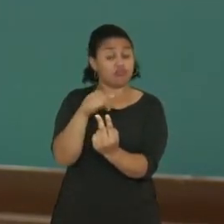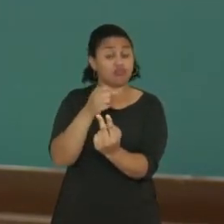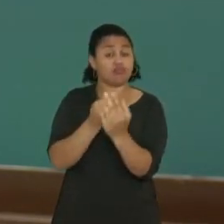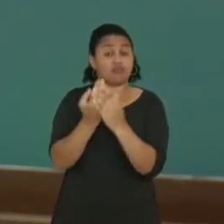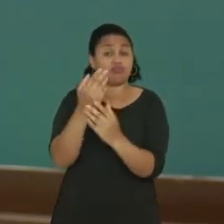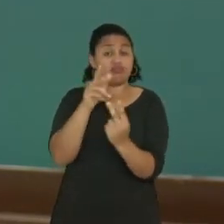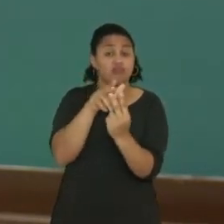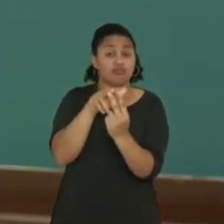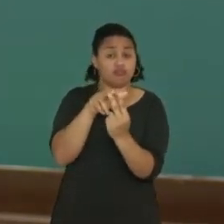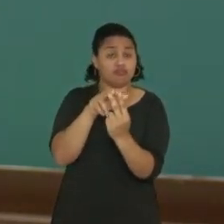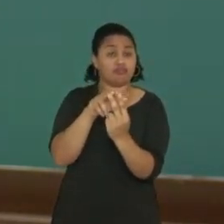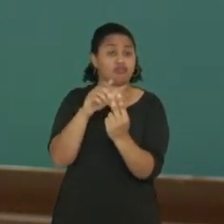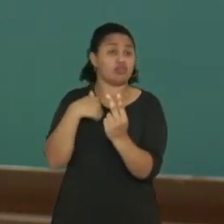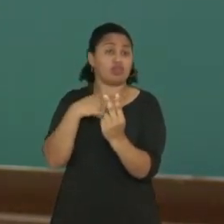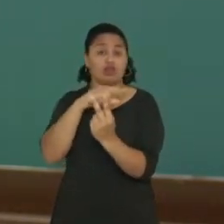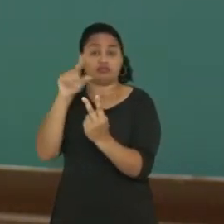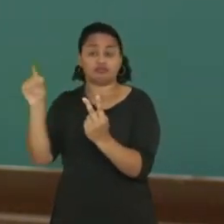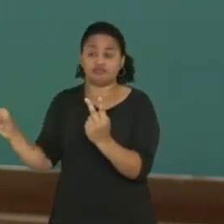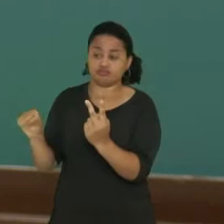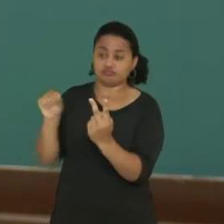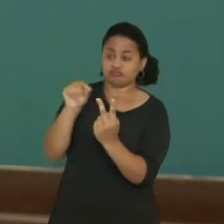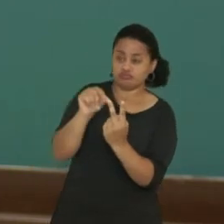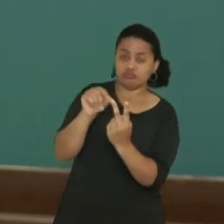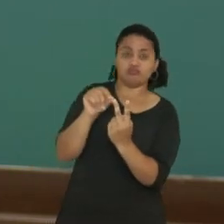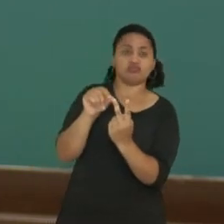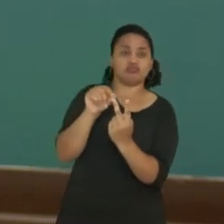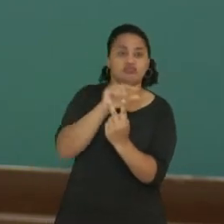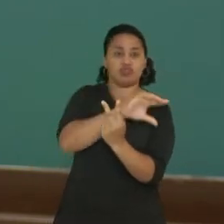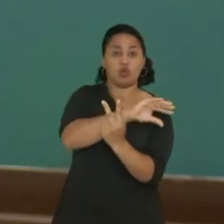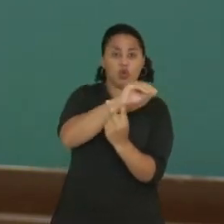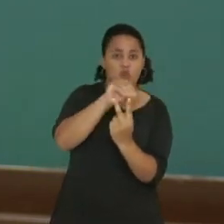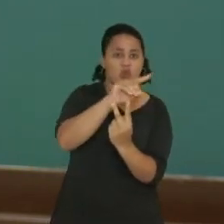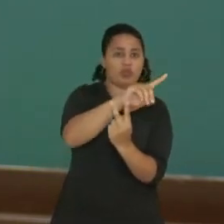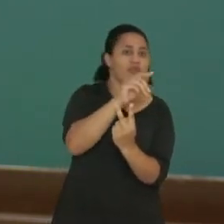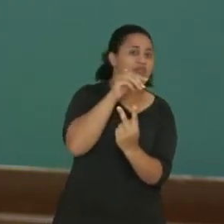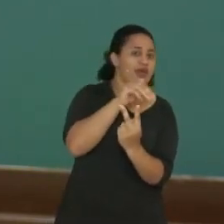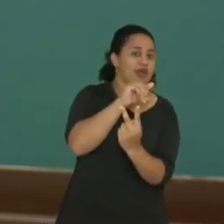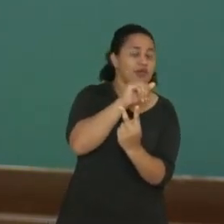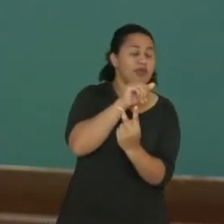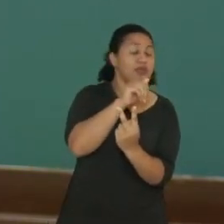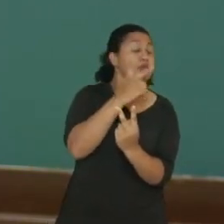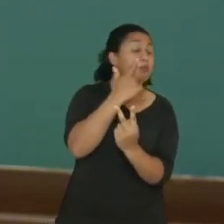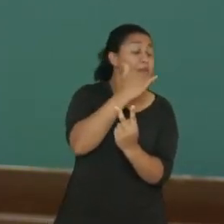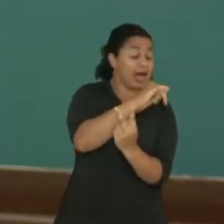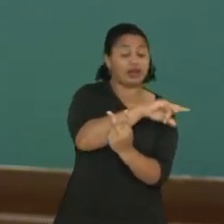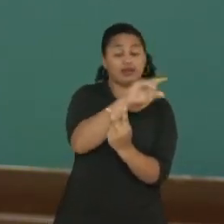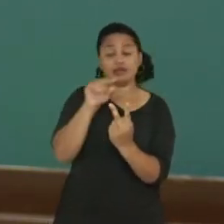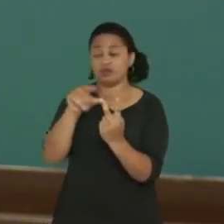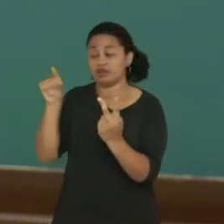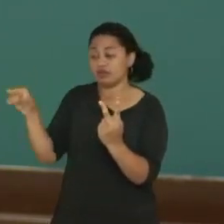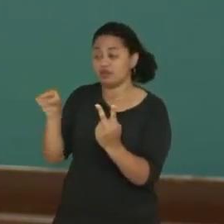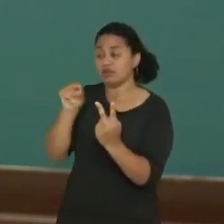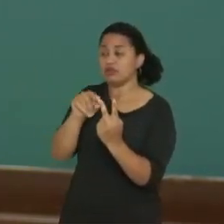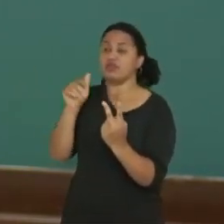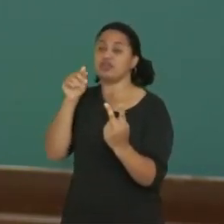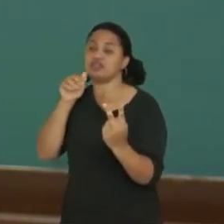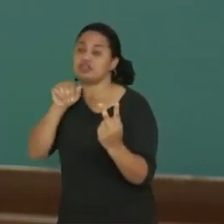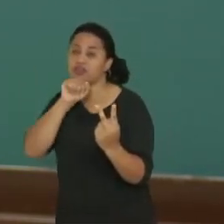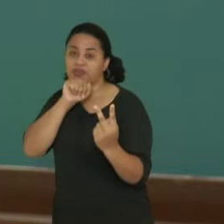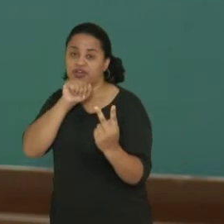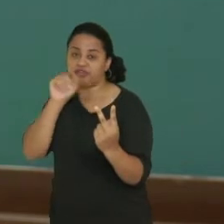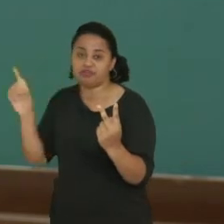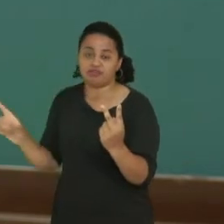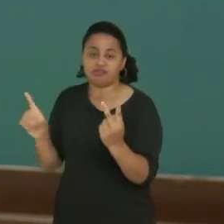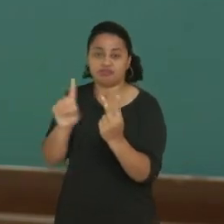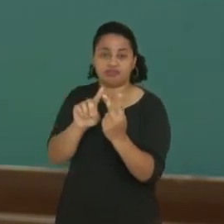nós recebemos um cromossomo do pai e um cromossomo vem da mãe. Então,